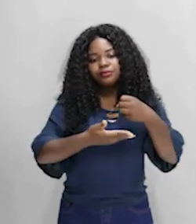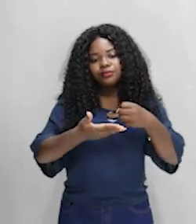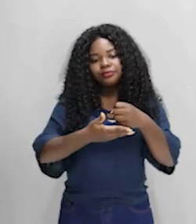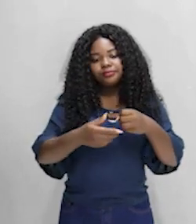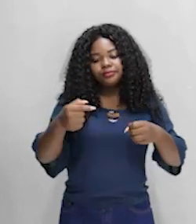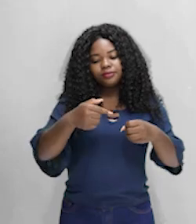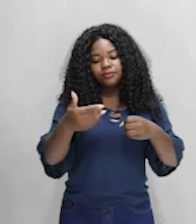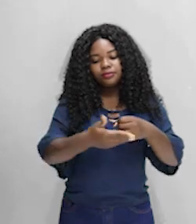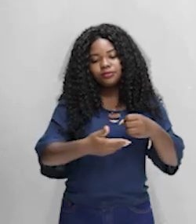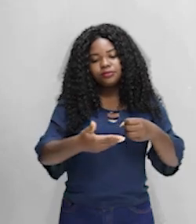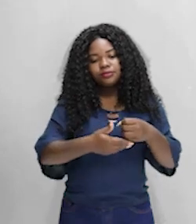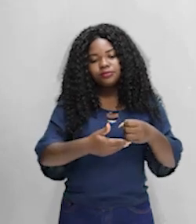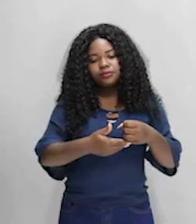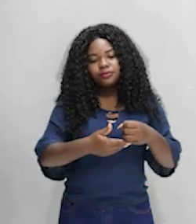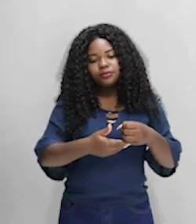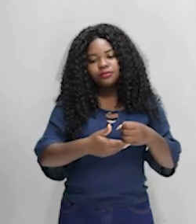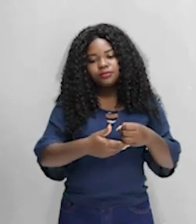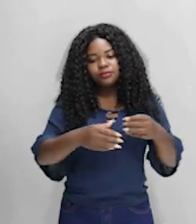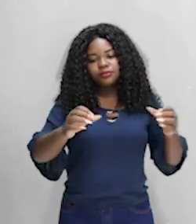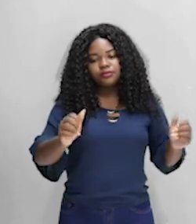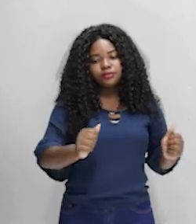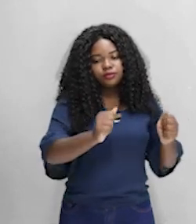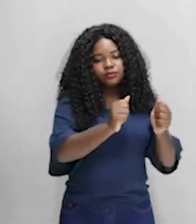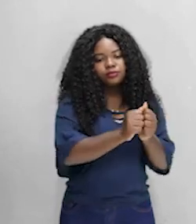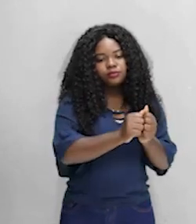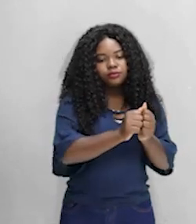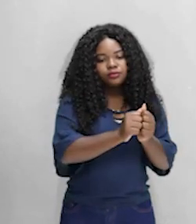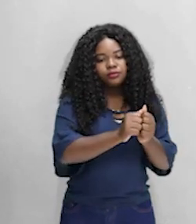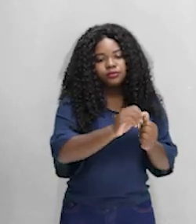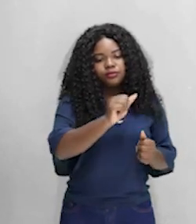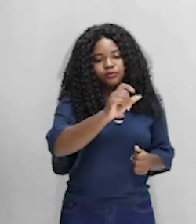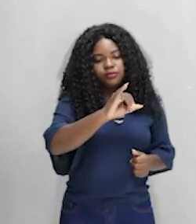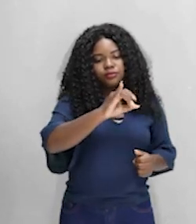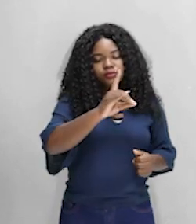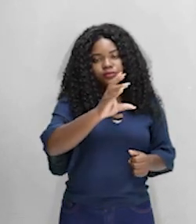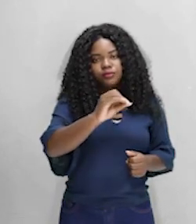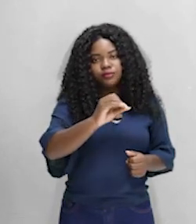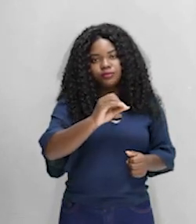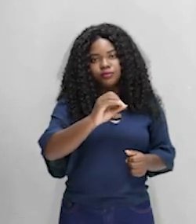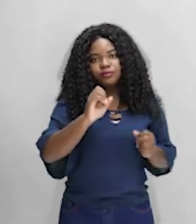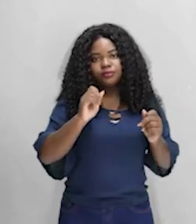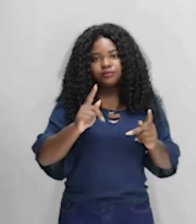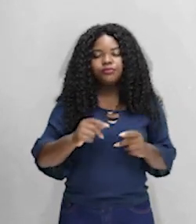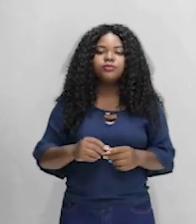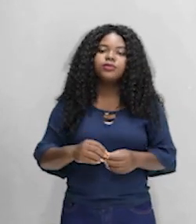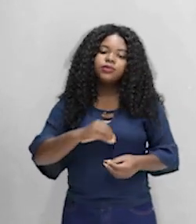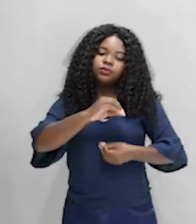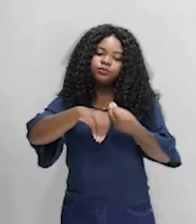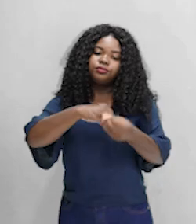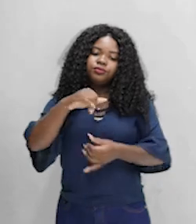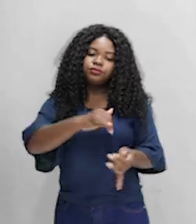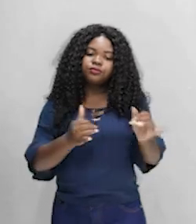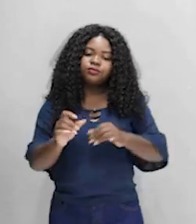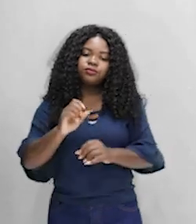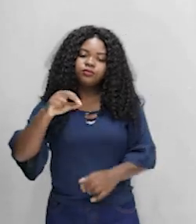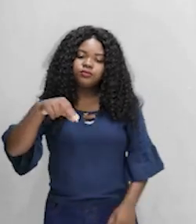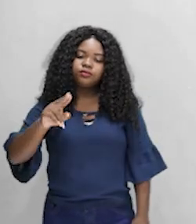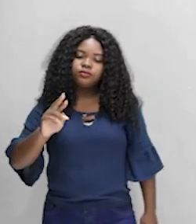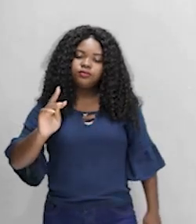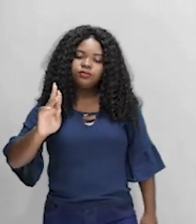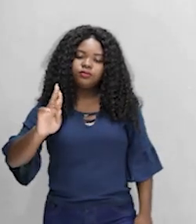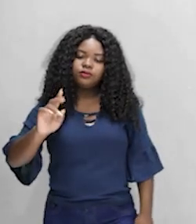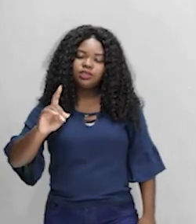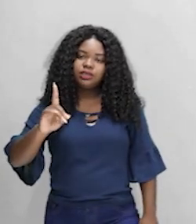bases, reagem com os ácidos, neutralizando. Então, aqui nós temos uma reação de neutralização. Então,